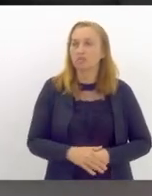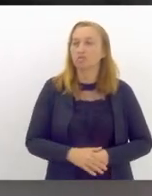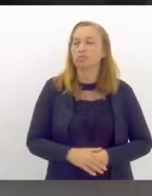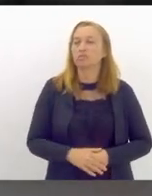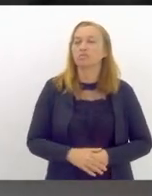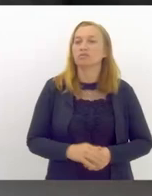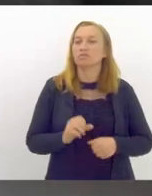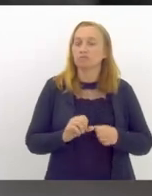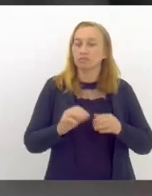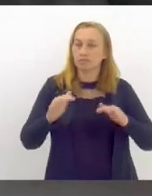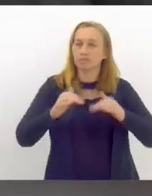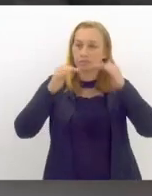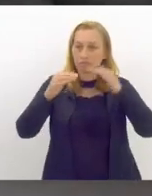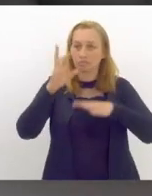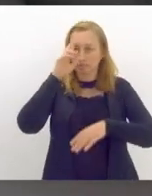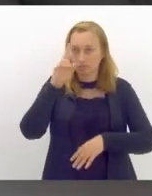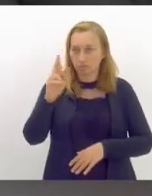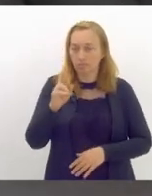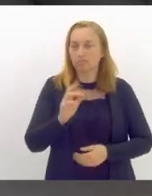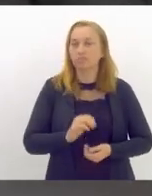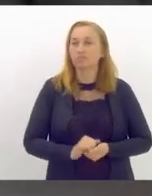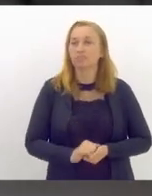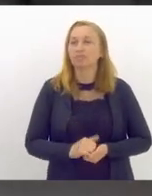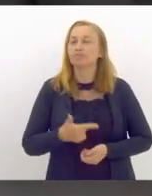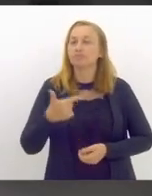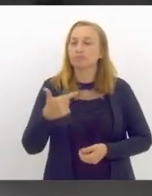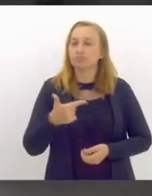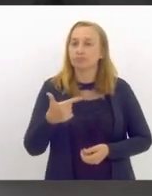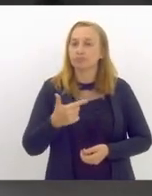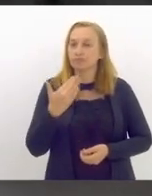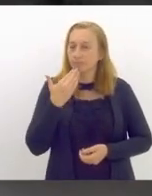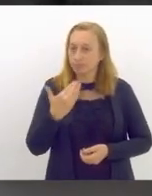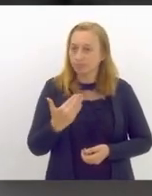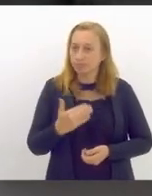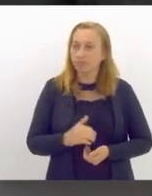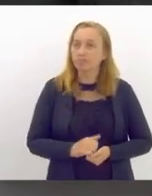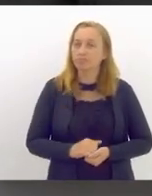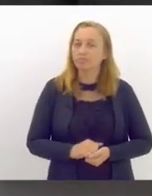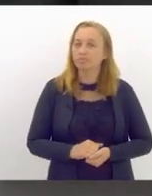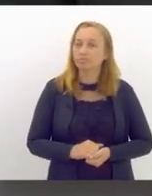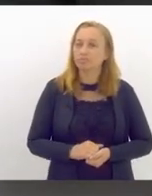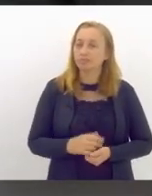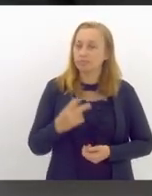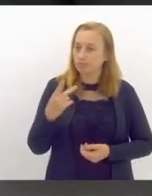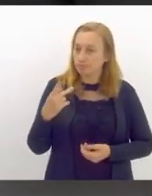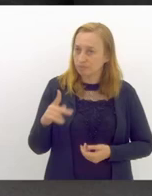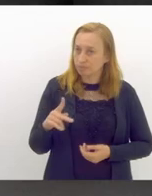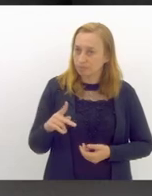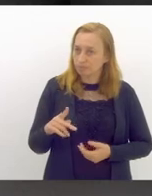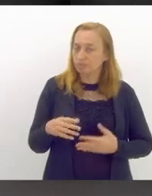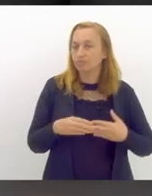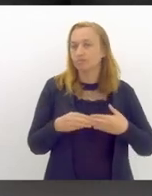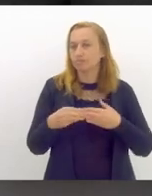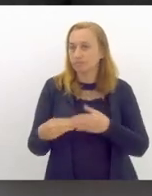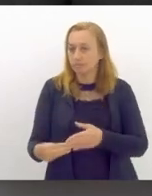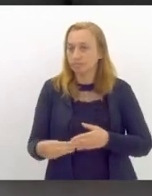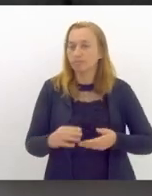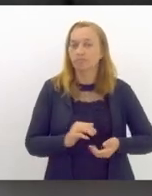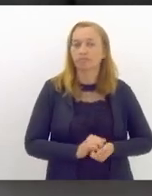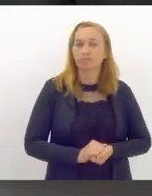a vossa excelência e o segundo apelo na sua linha de condução